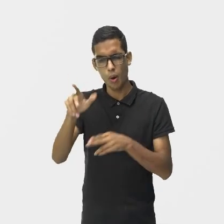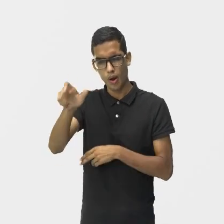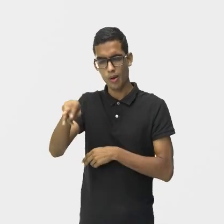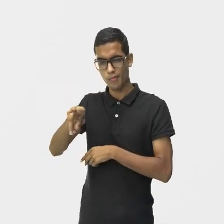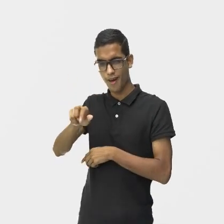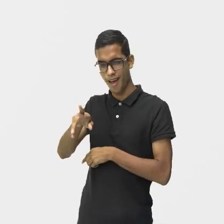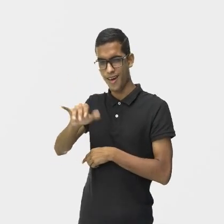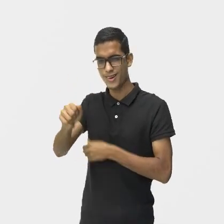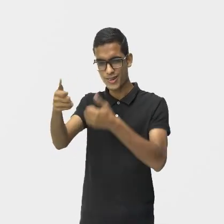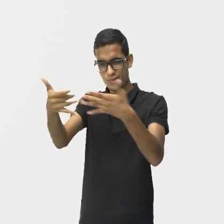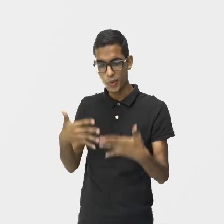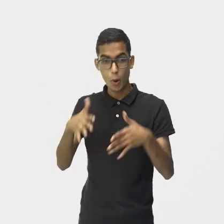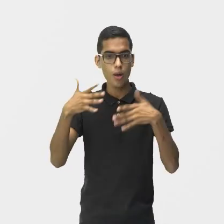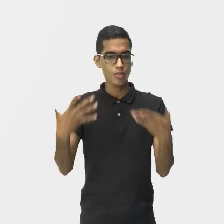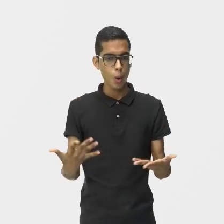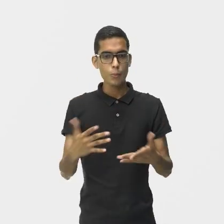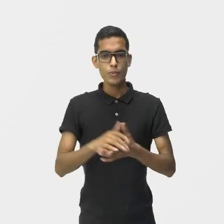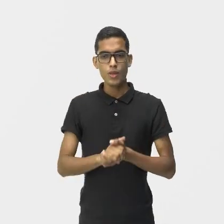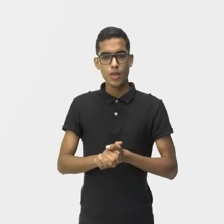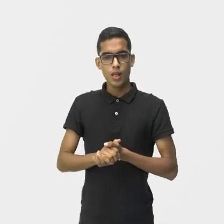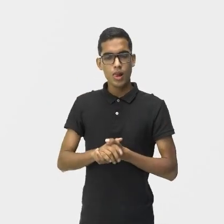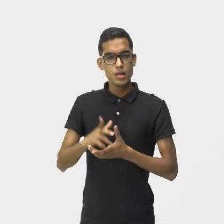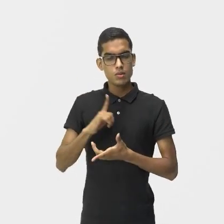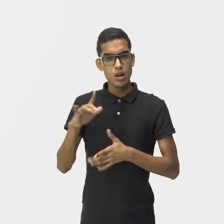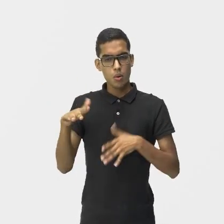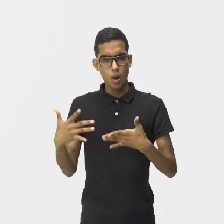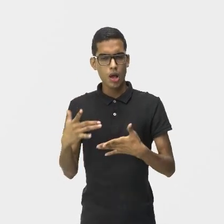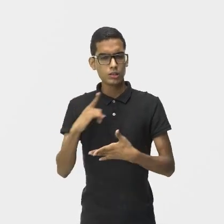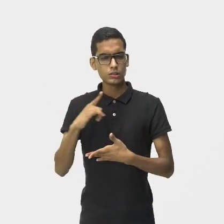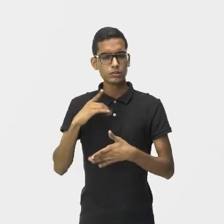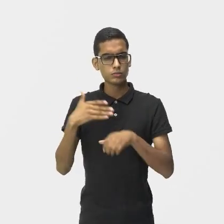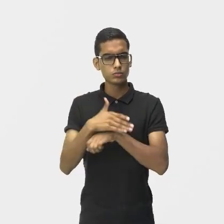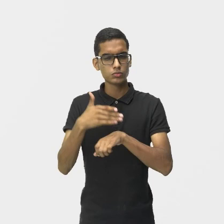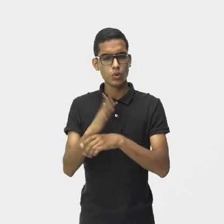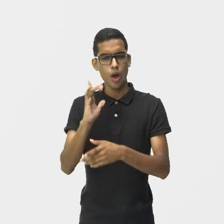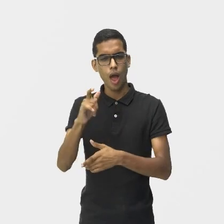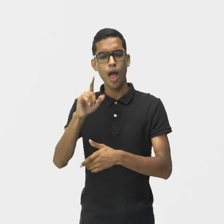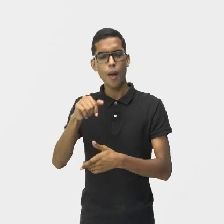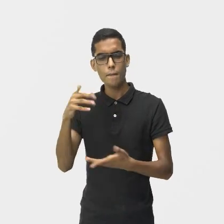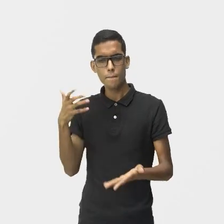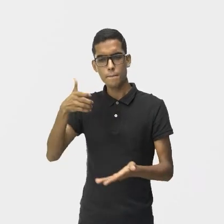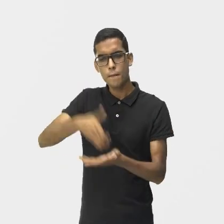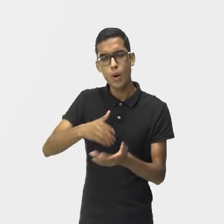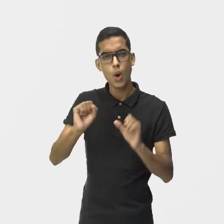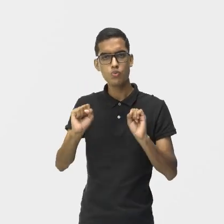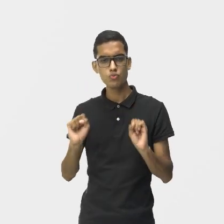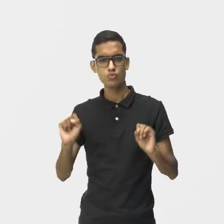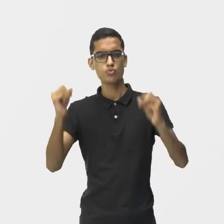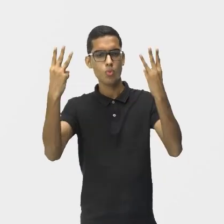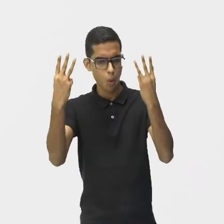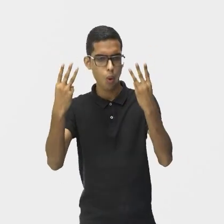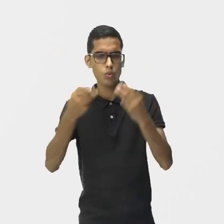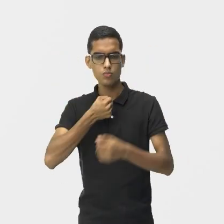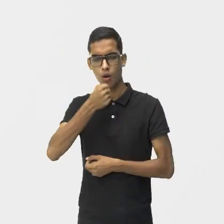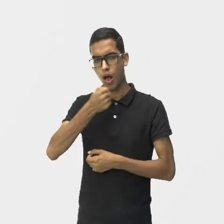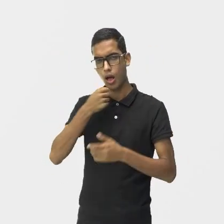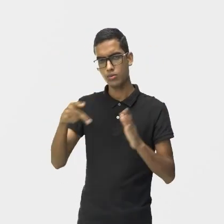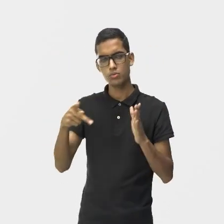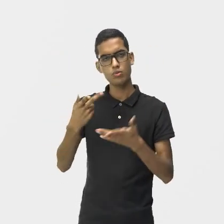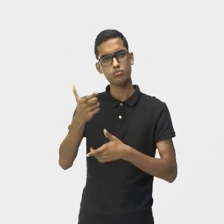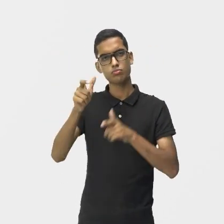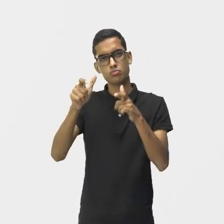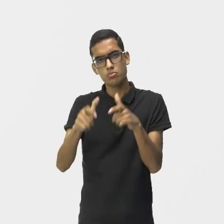seu município, para os quais a participação é paga, como shows de cantores locais